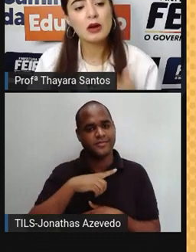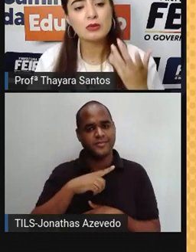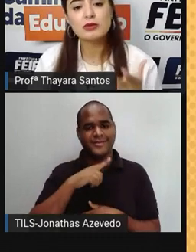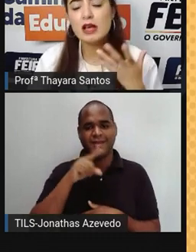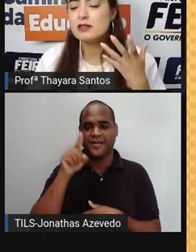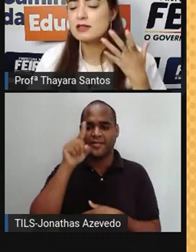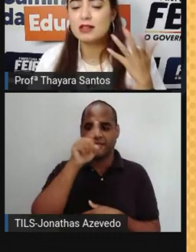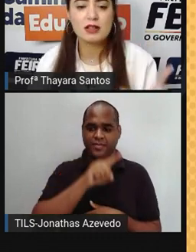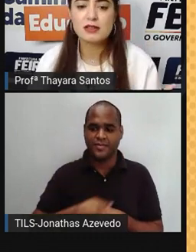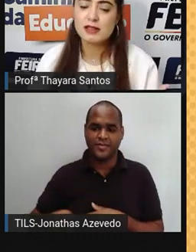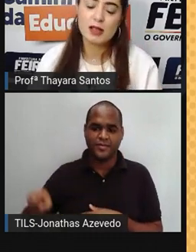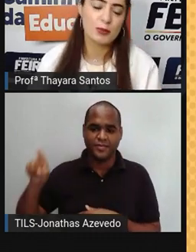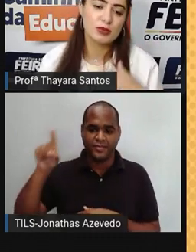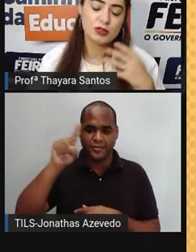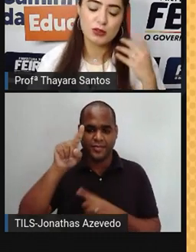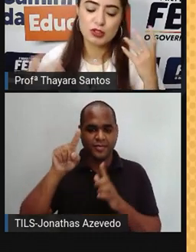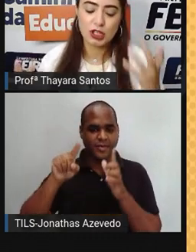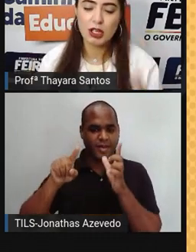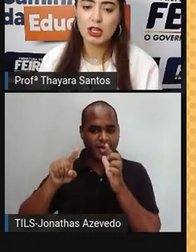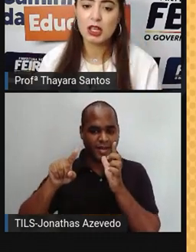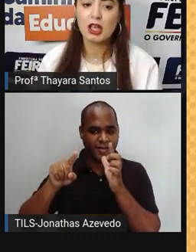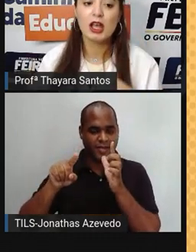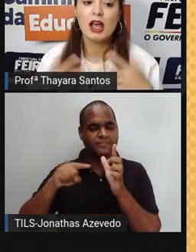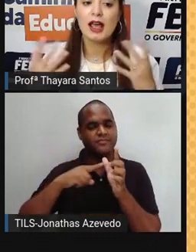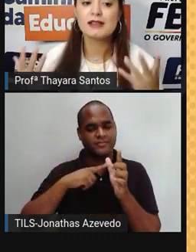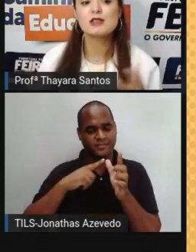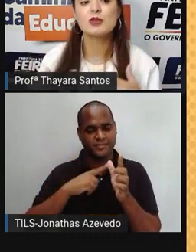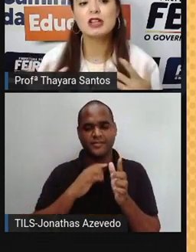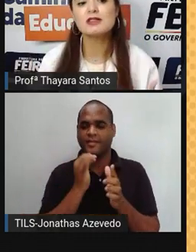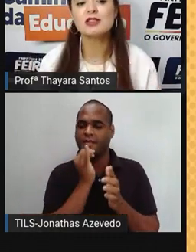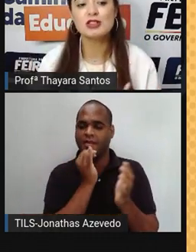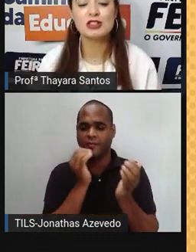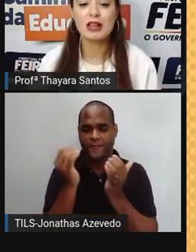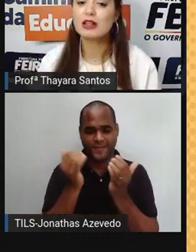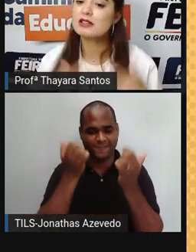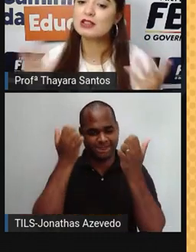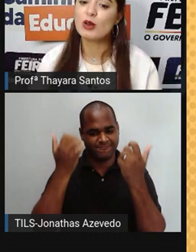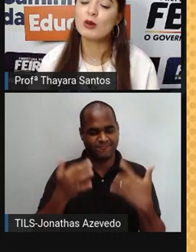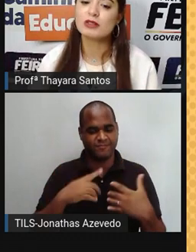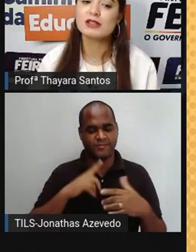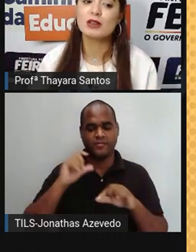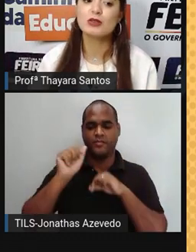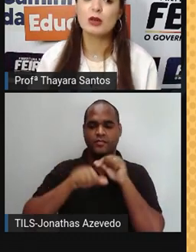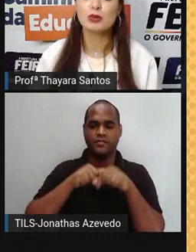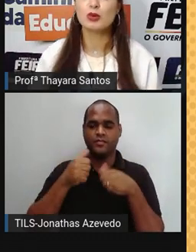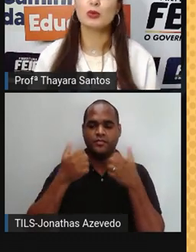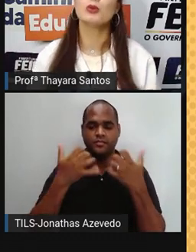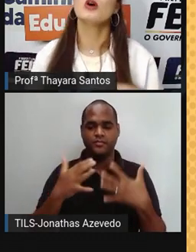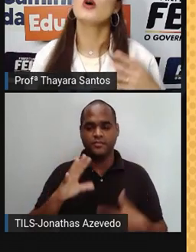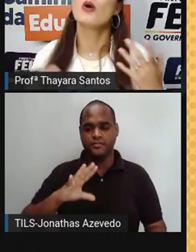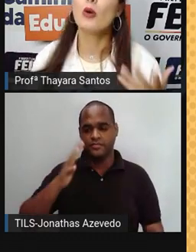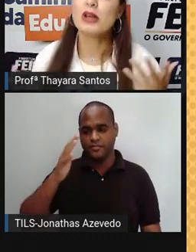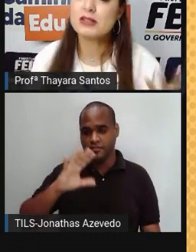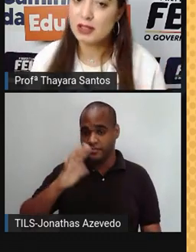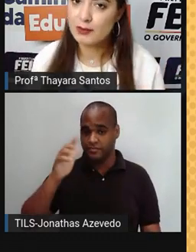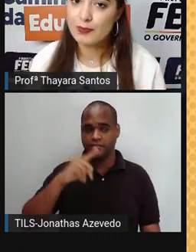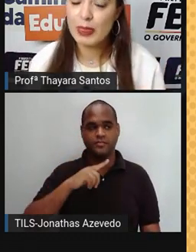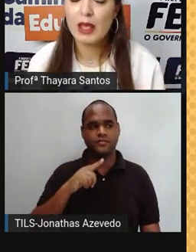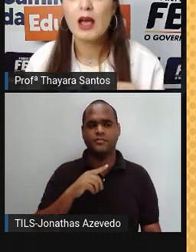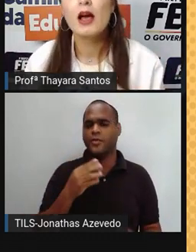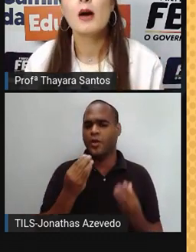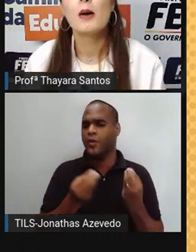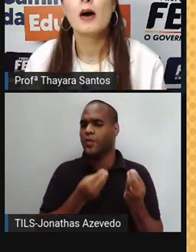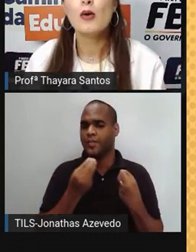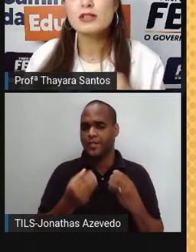ciclo da água é um desses grandes exemplos de que essas mudanças de estado elas estão acontecendo o tempo todo com